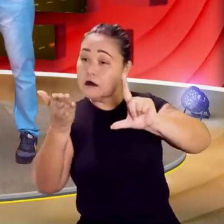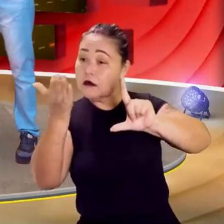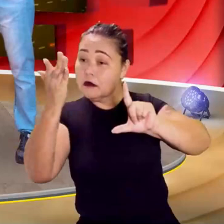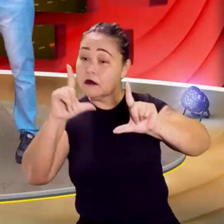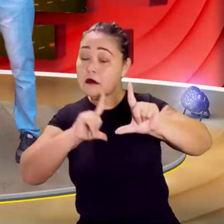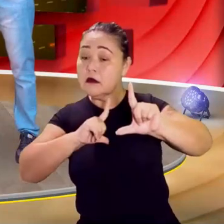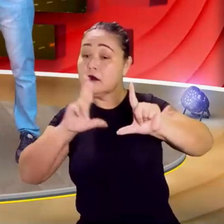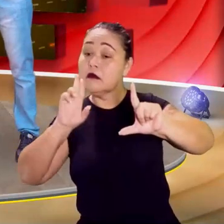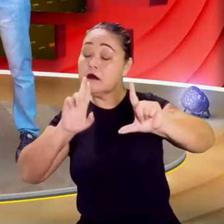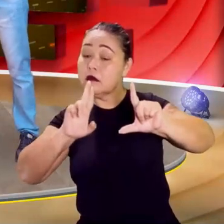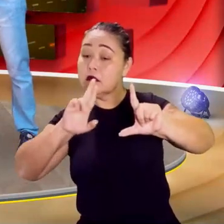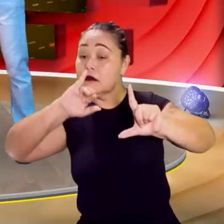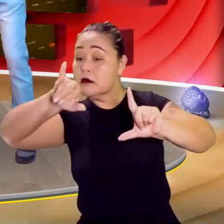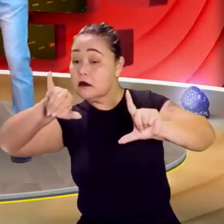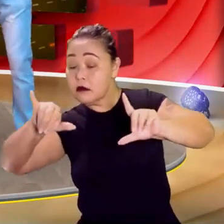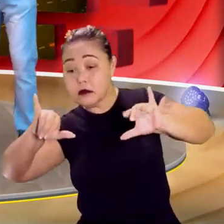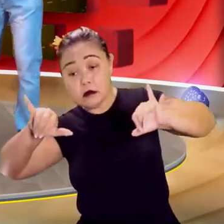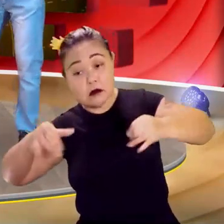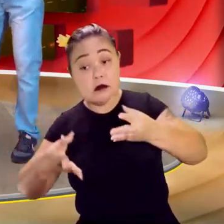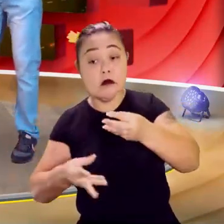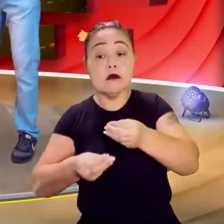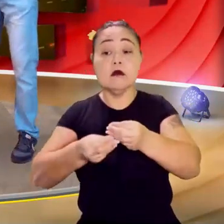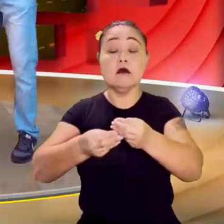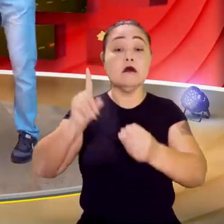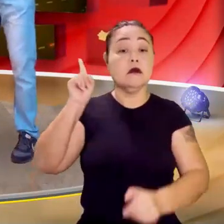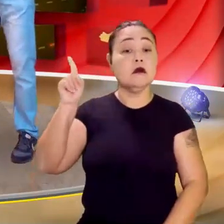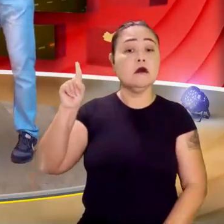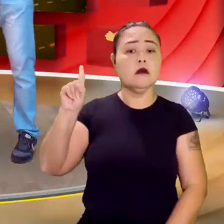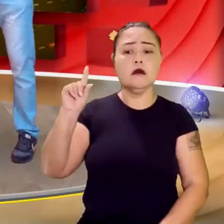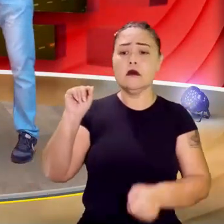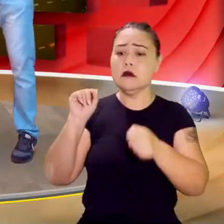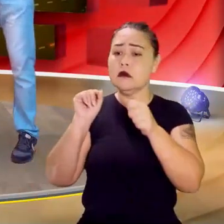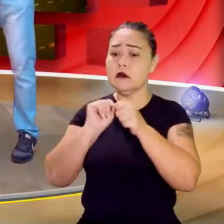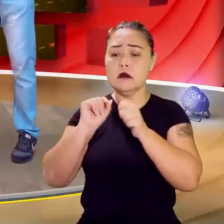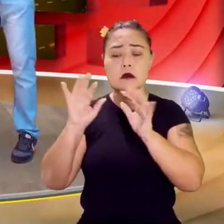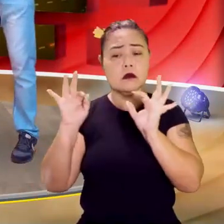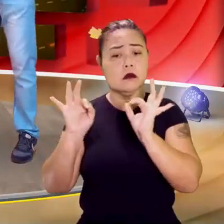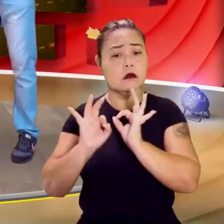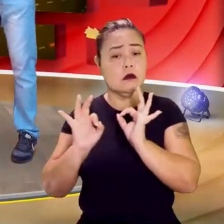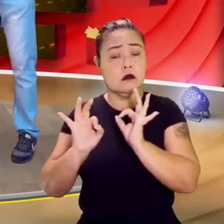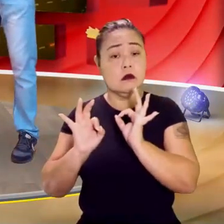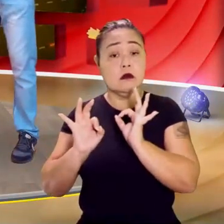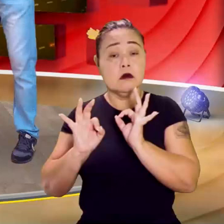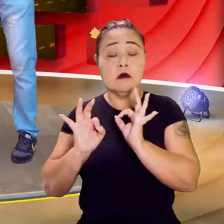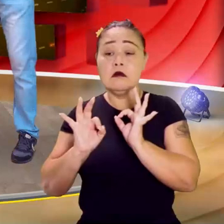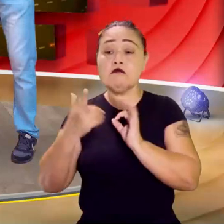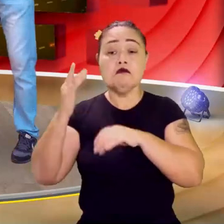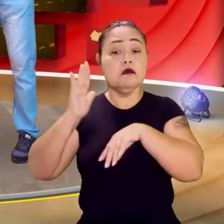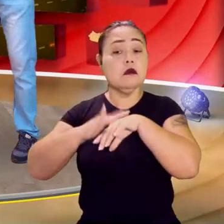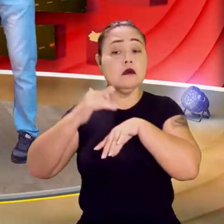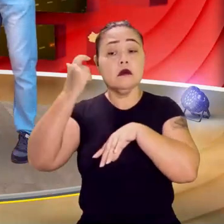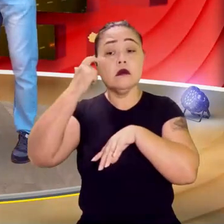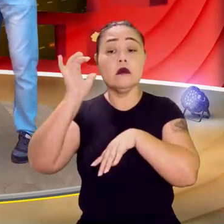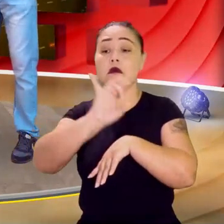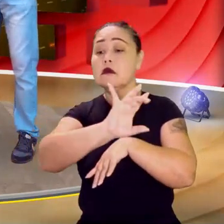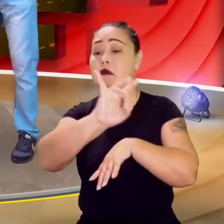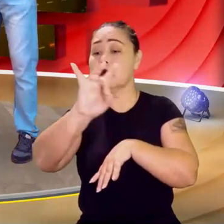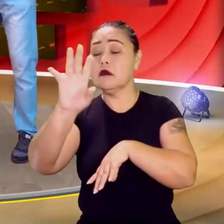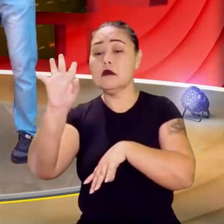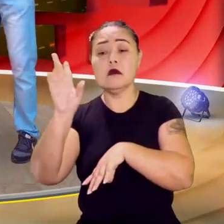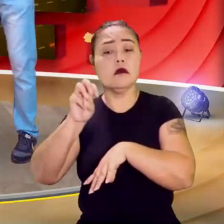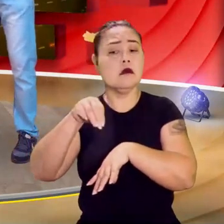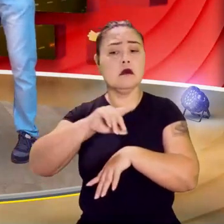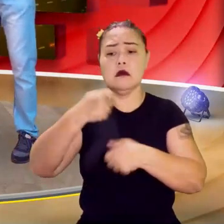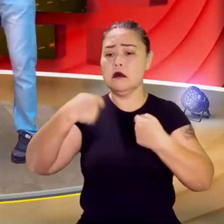juros compostos, aqui, onde o tempo está no expoente, né? Aqui nós nem fizemos as ideias de cada um do que é o